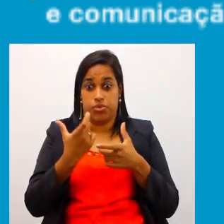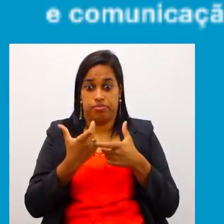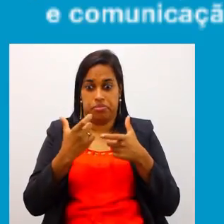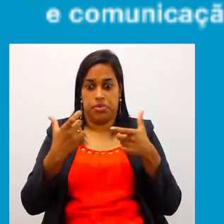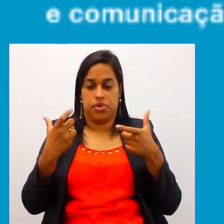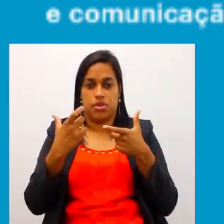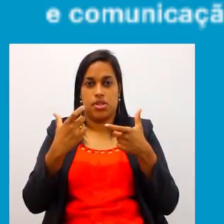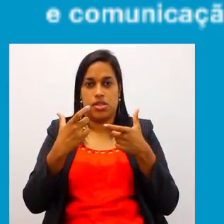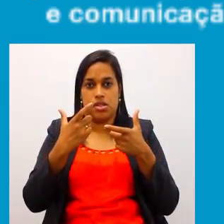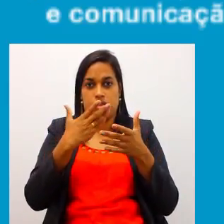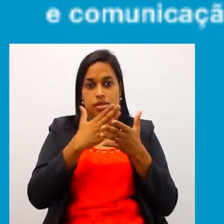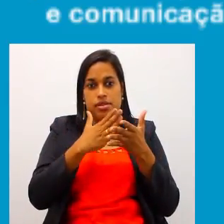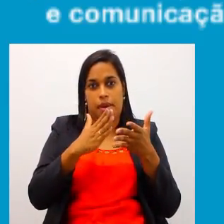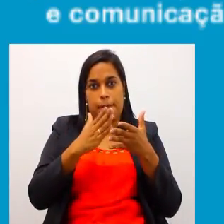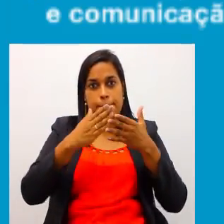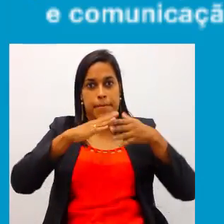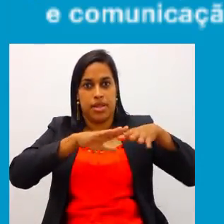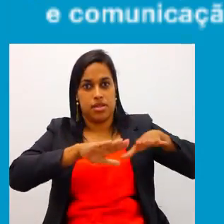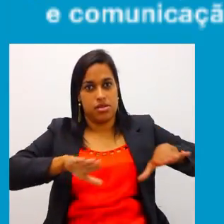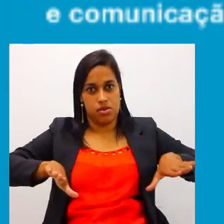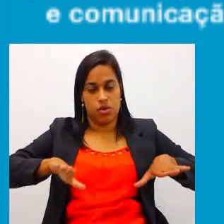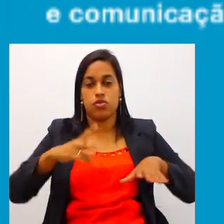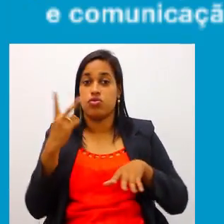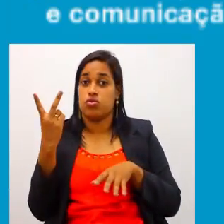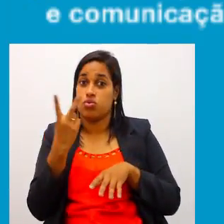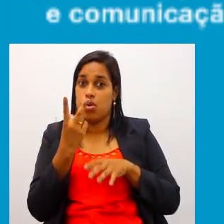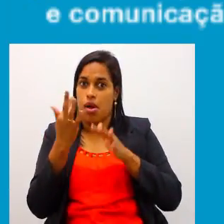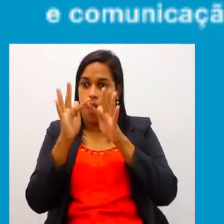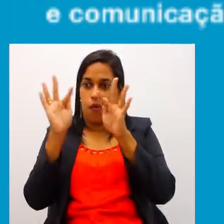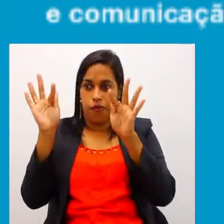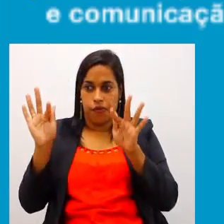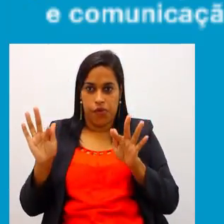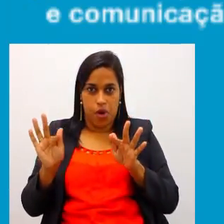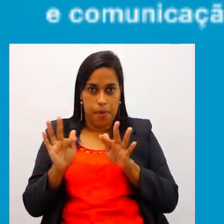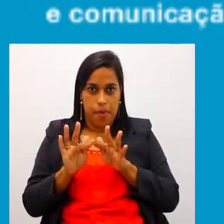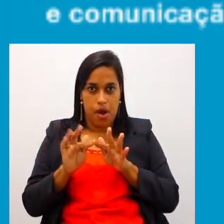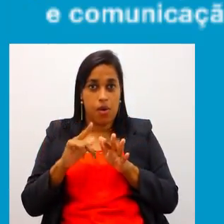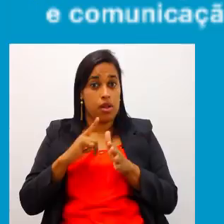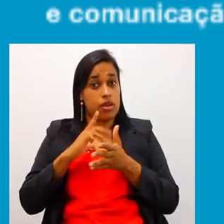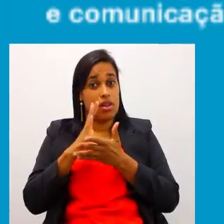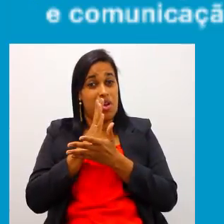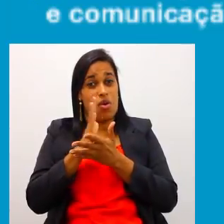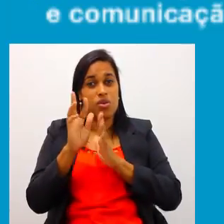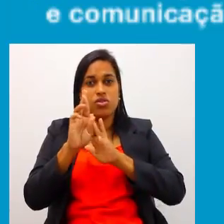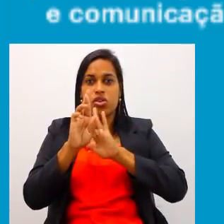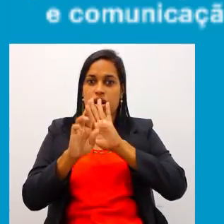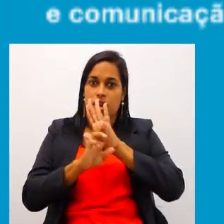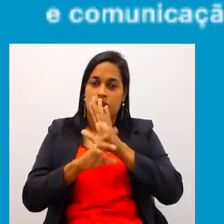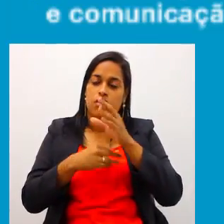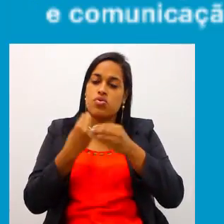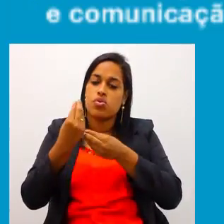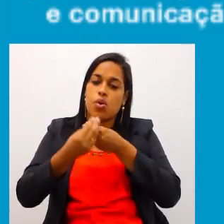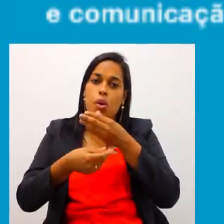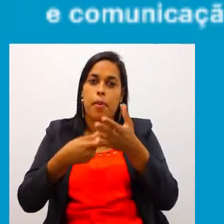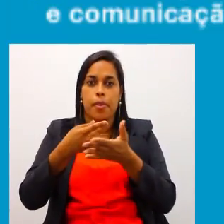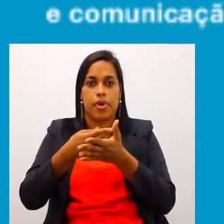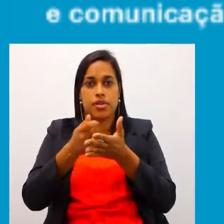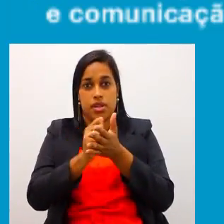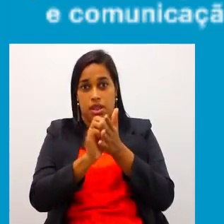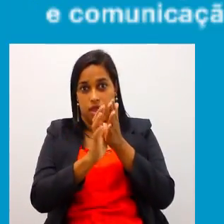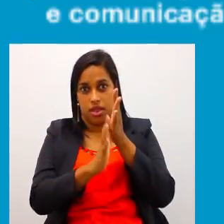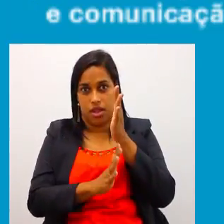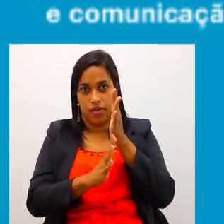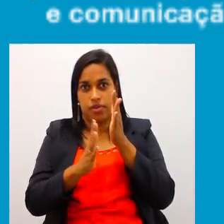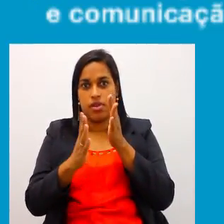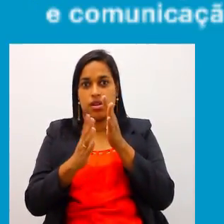separações. Uma que é a comunicação formal, que nós chamamos de formal, é aquela que estabelece as regras de como funcionam as atividades da